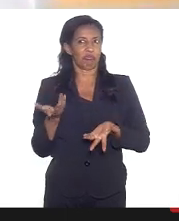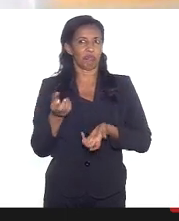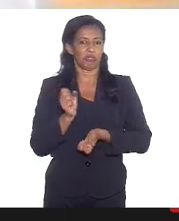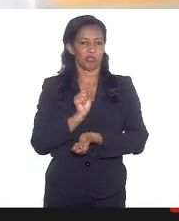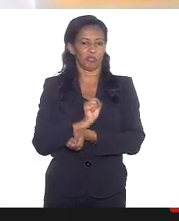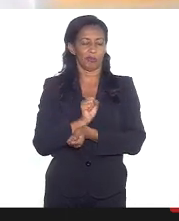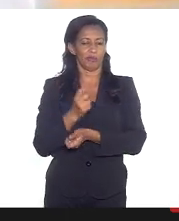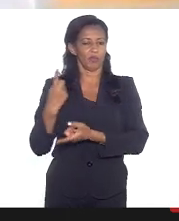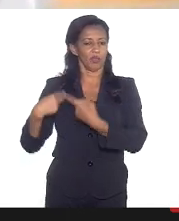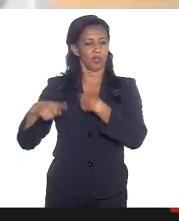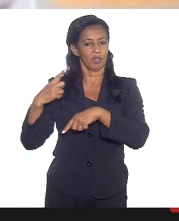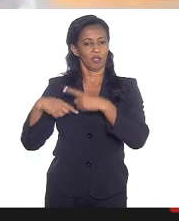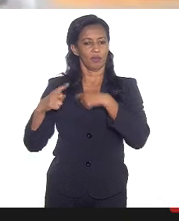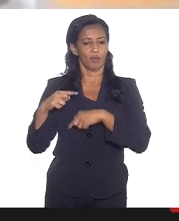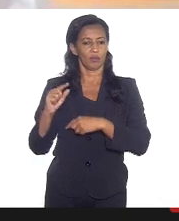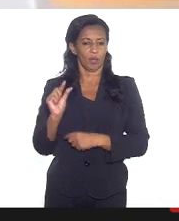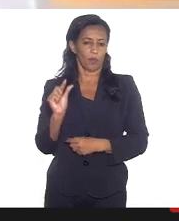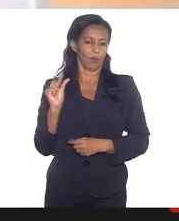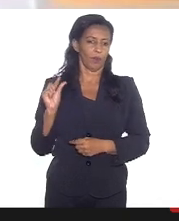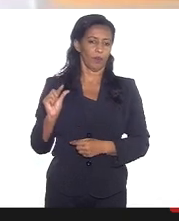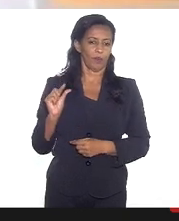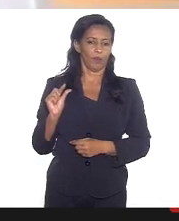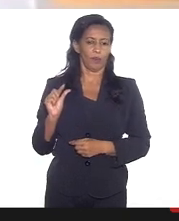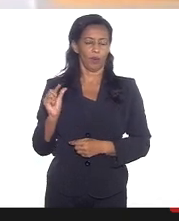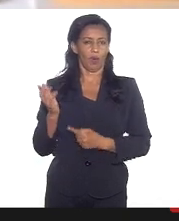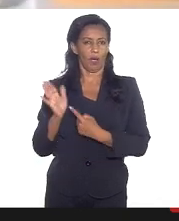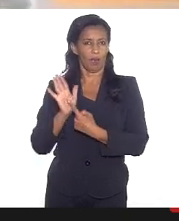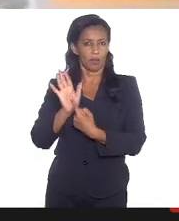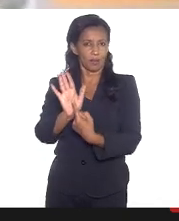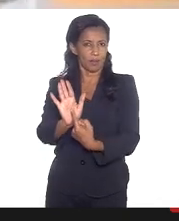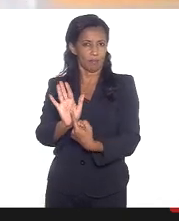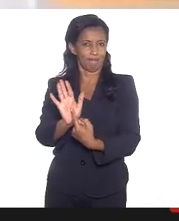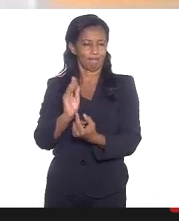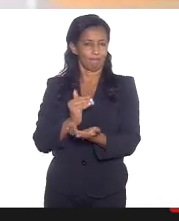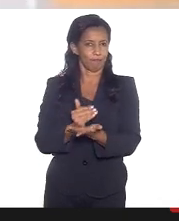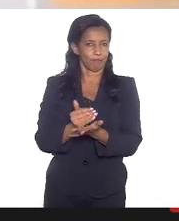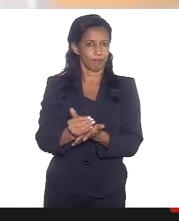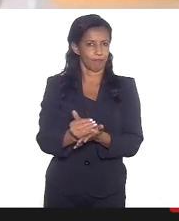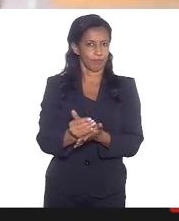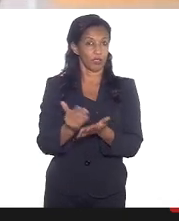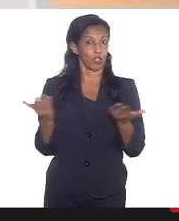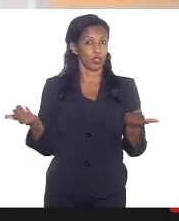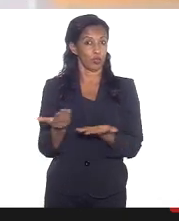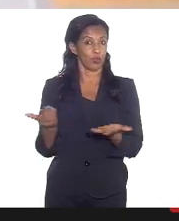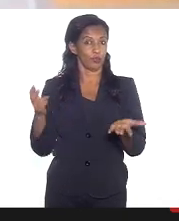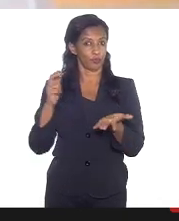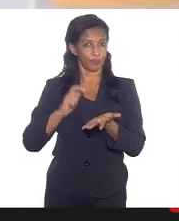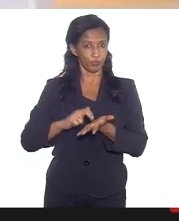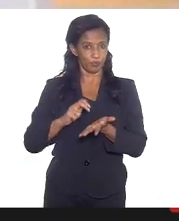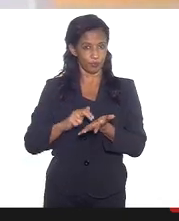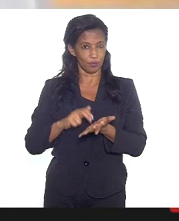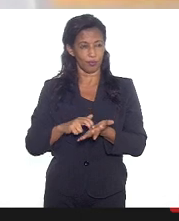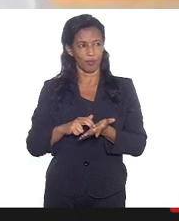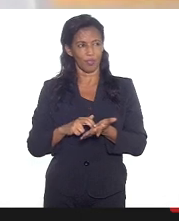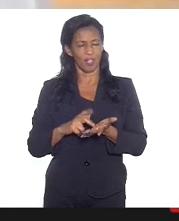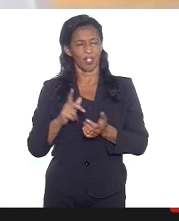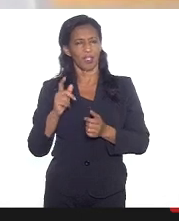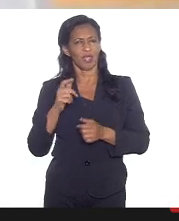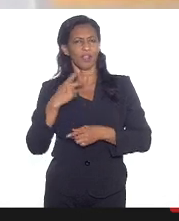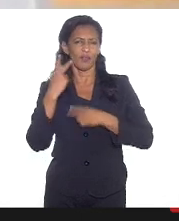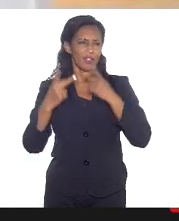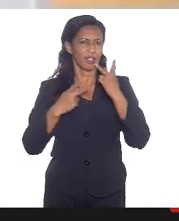Queria voltar um pouquinho às apresentações iniciais de hoje de manhã e fazer algumas